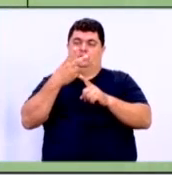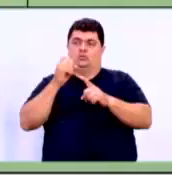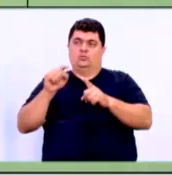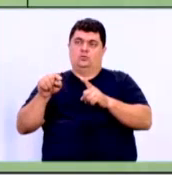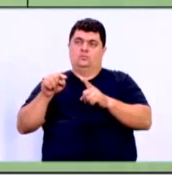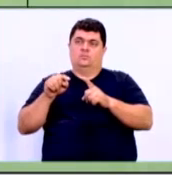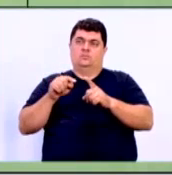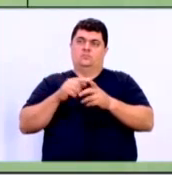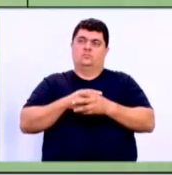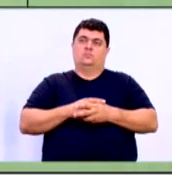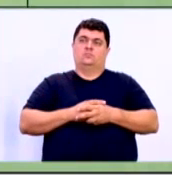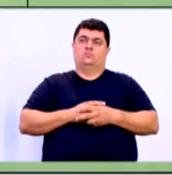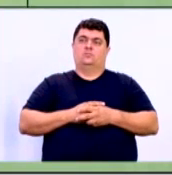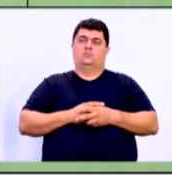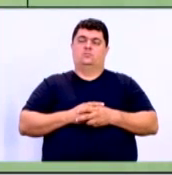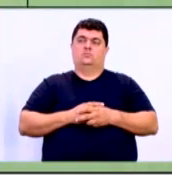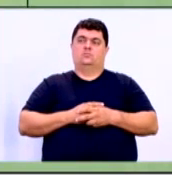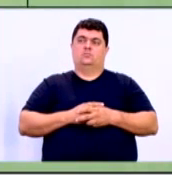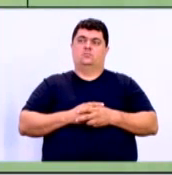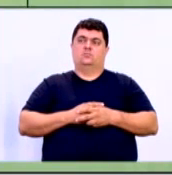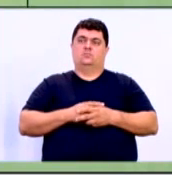2.000 vezes 90,